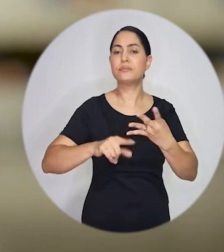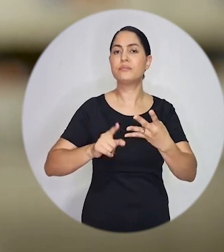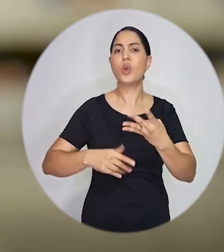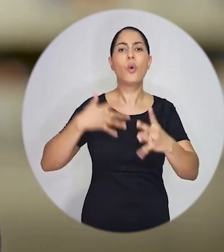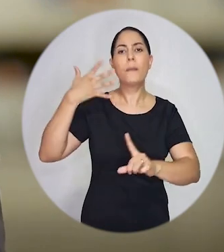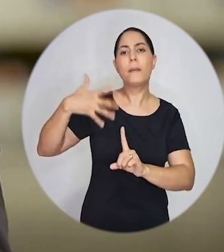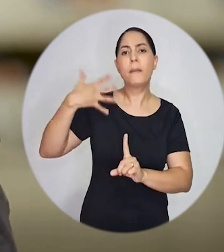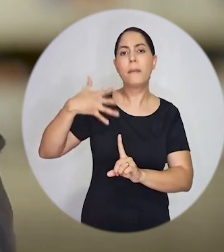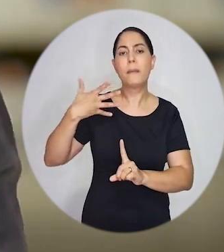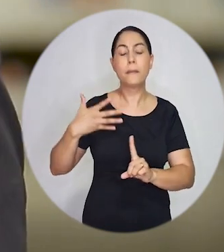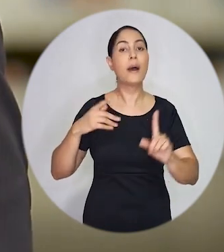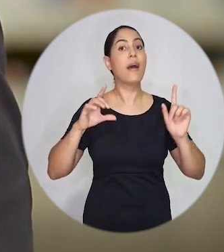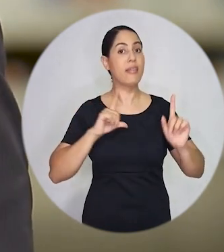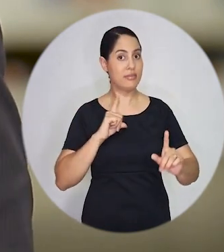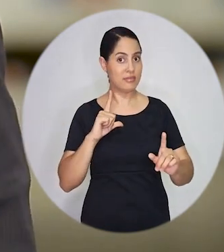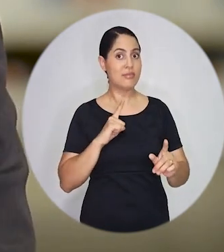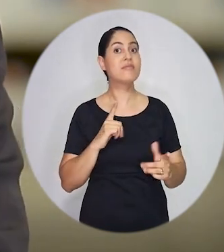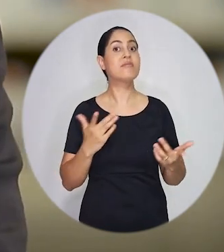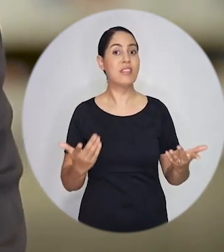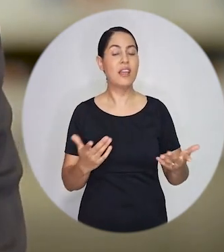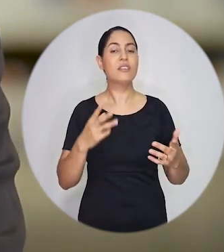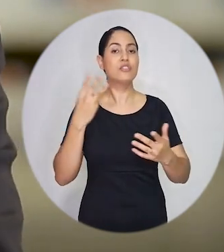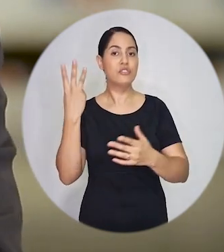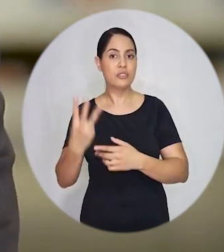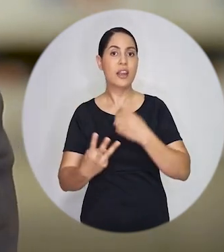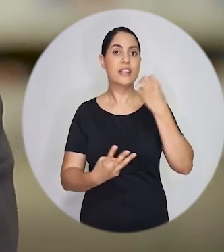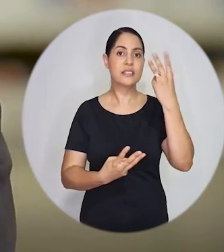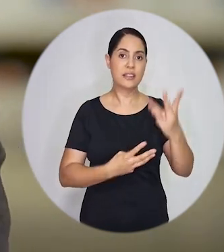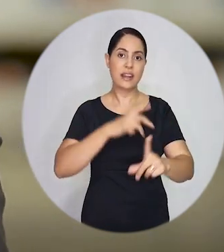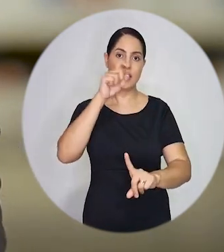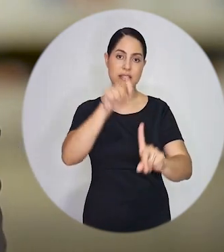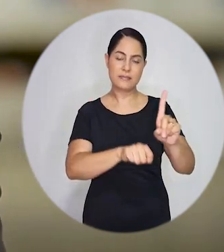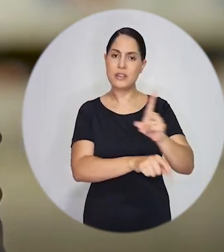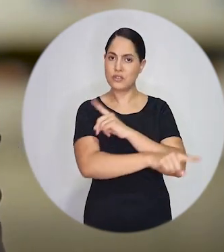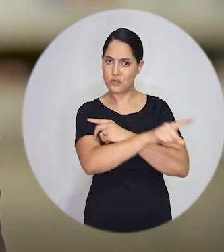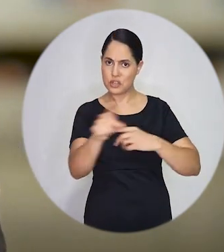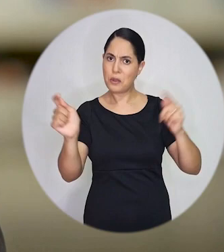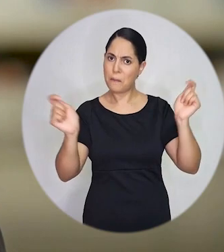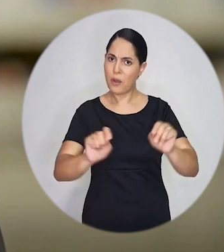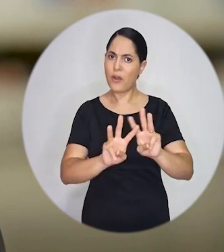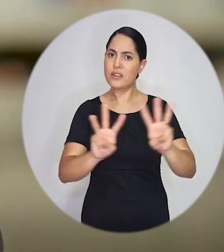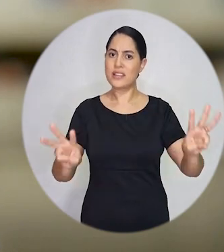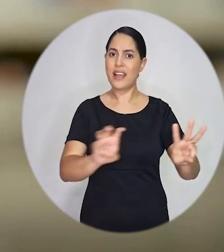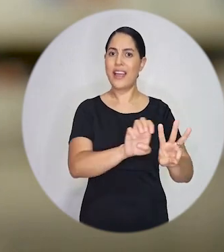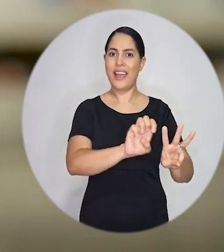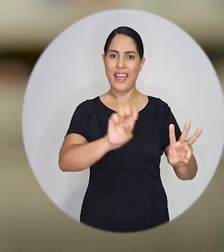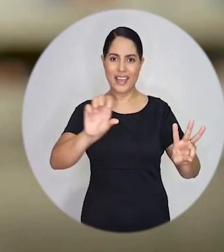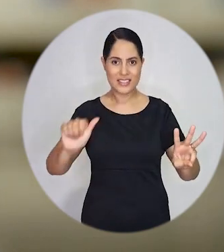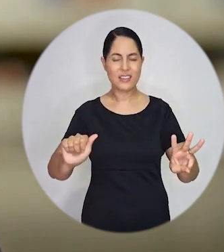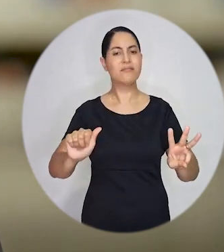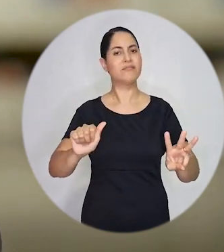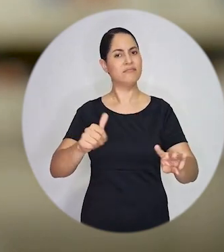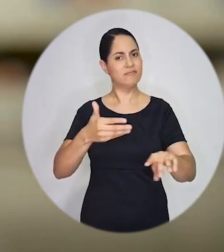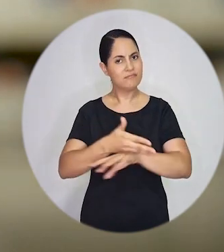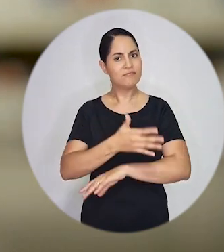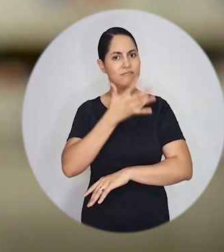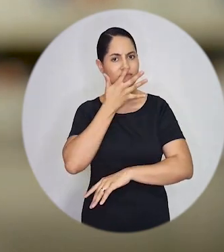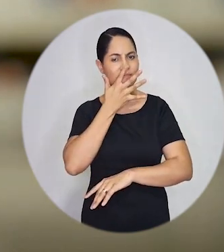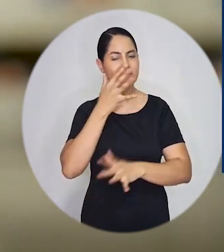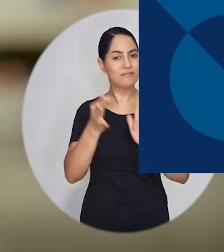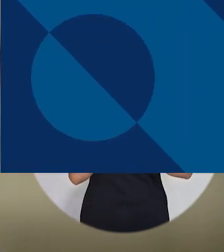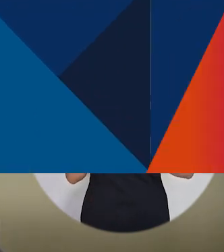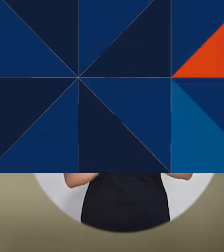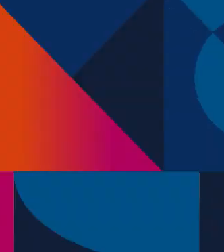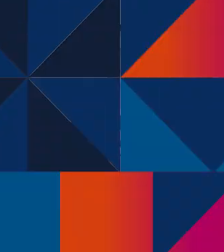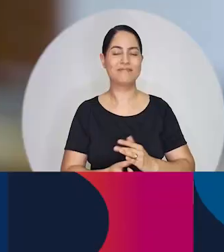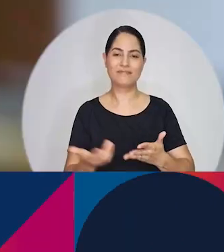eles acontecem com frequência na nossa escola, pelo menos a cada 3 meses. Convido você a conhecer o site da escola, as nossas redes sociais